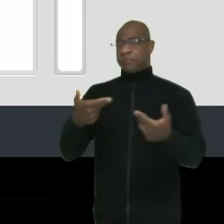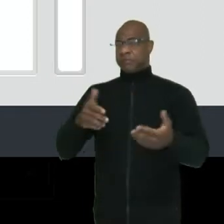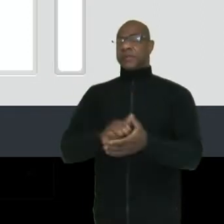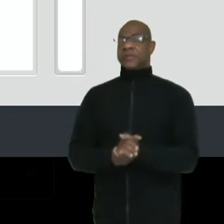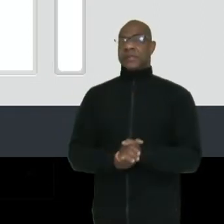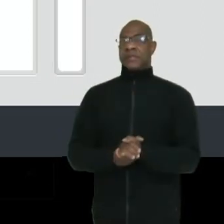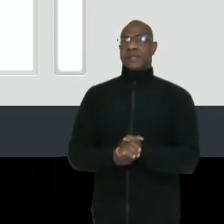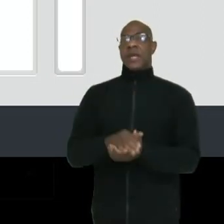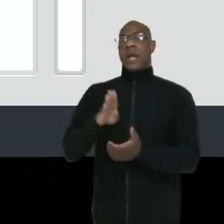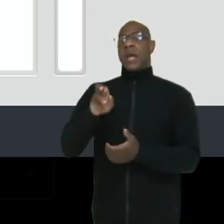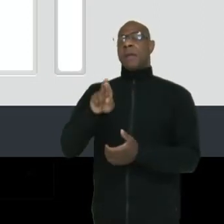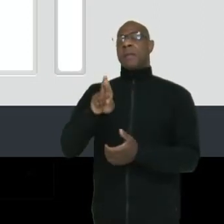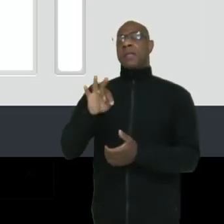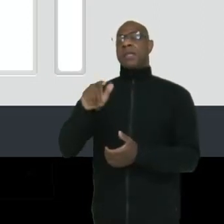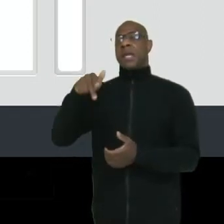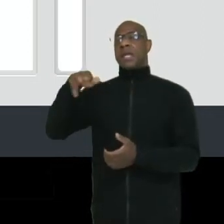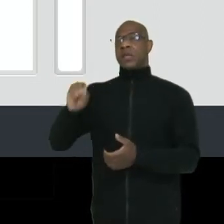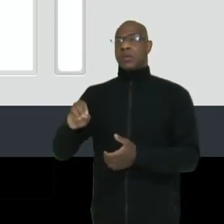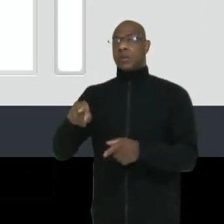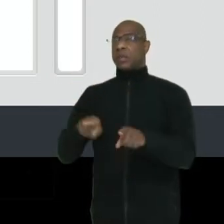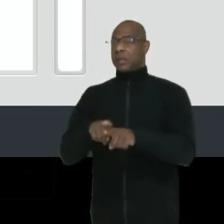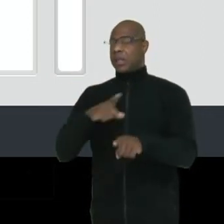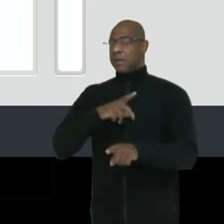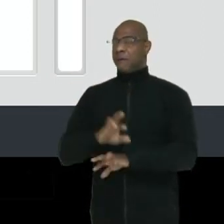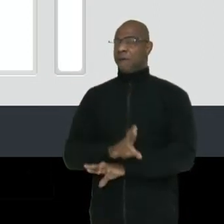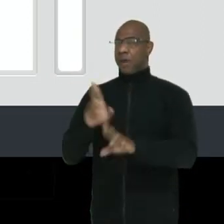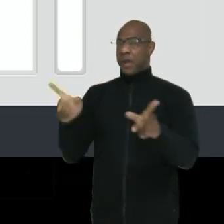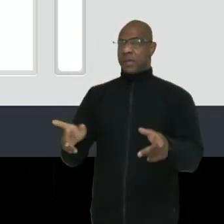Você consegue se lembrar de mais alguma?